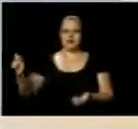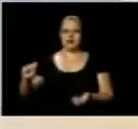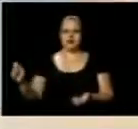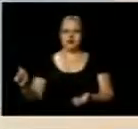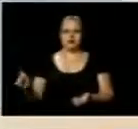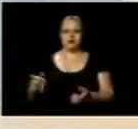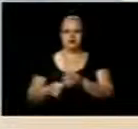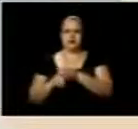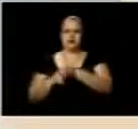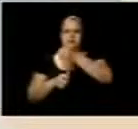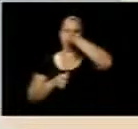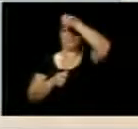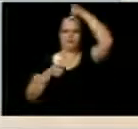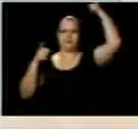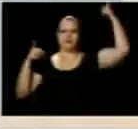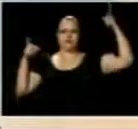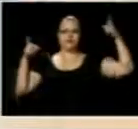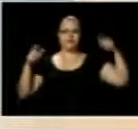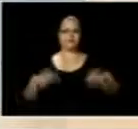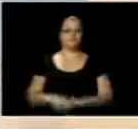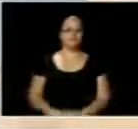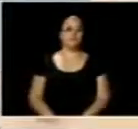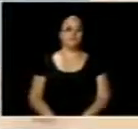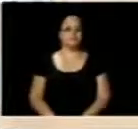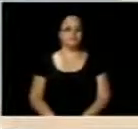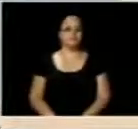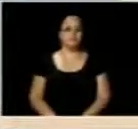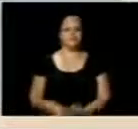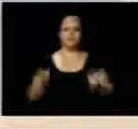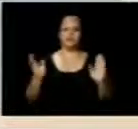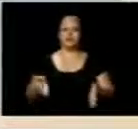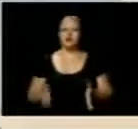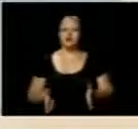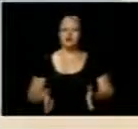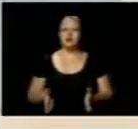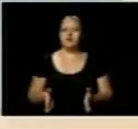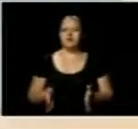a mulher que contratou o Fernando Ito virou secretária.